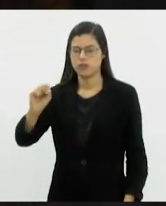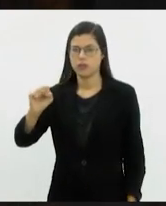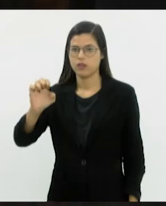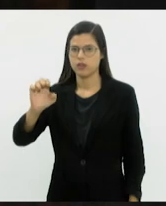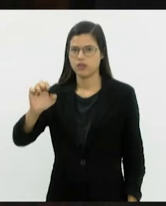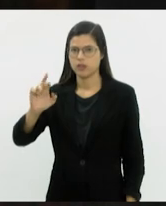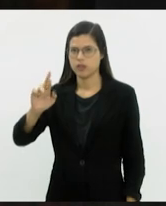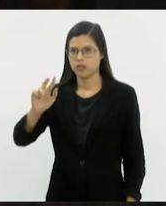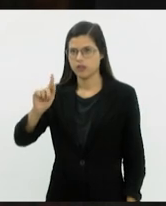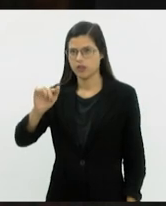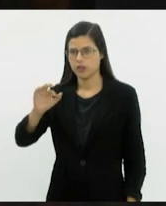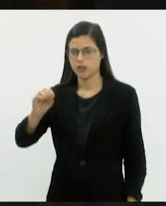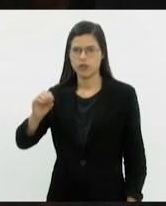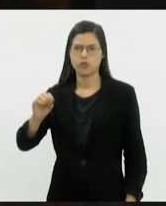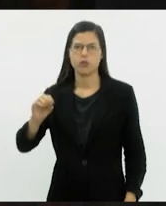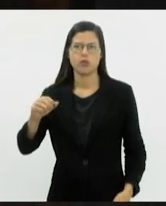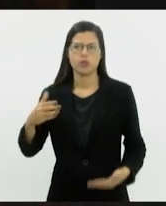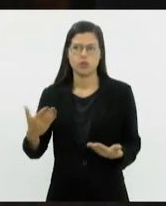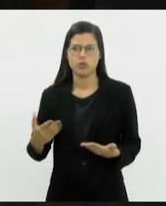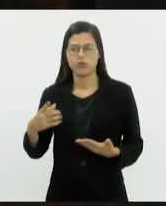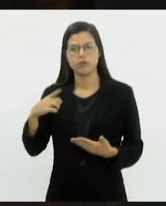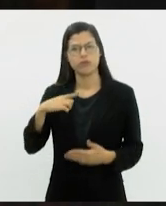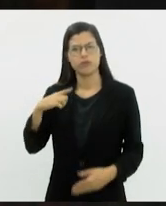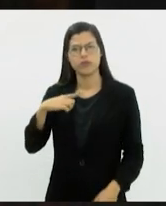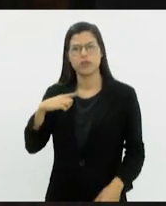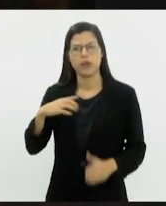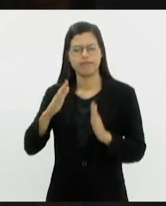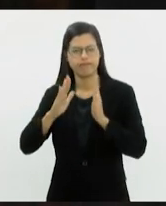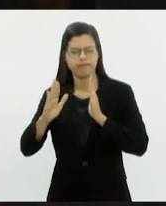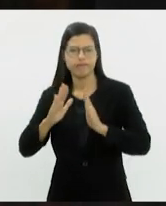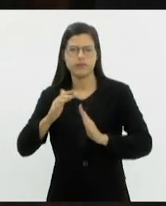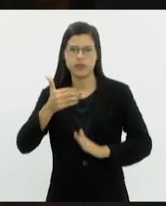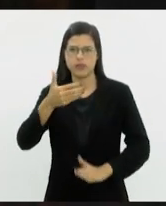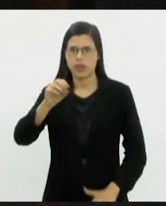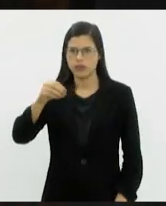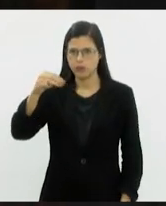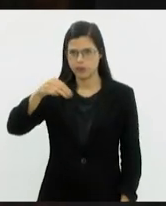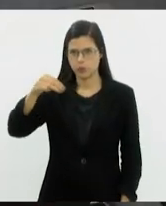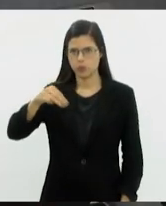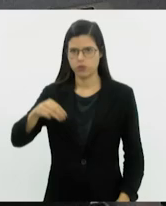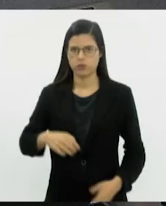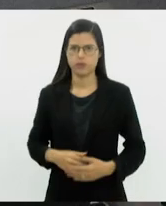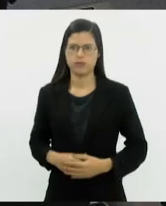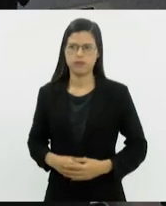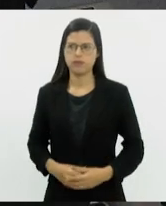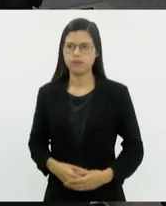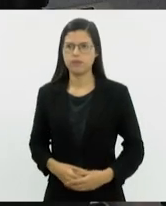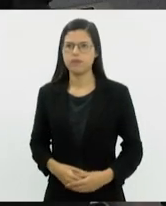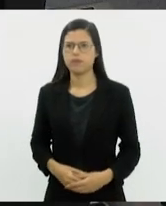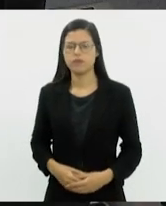Fernandes. Vossa Excelência dispõe de 10 minutos.